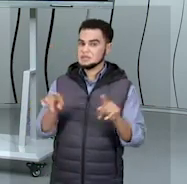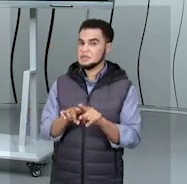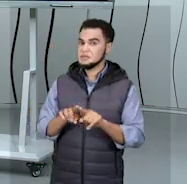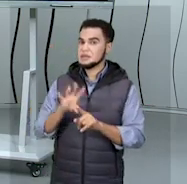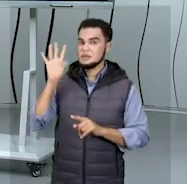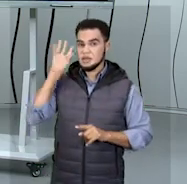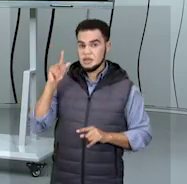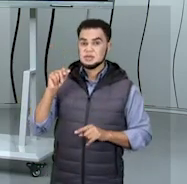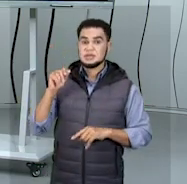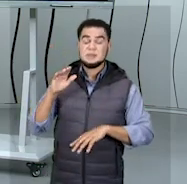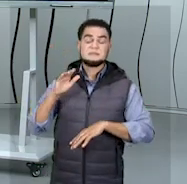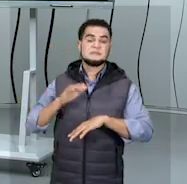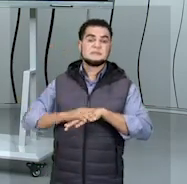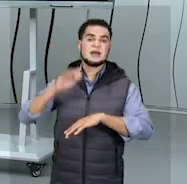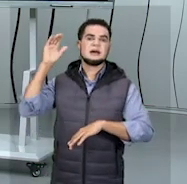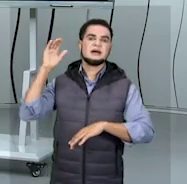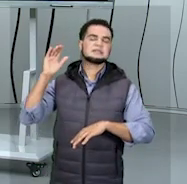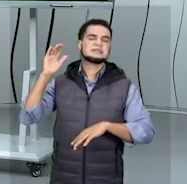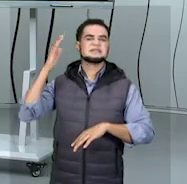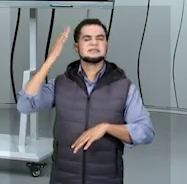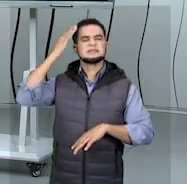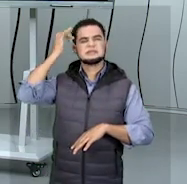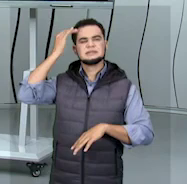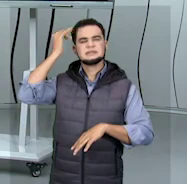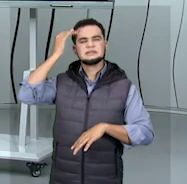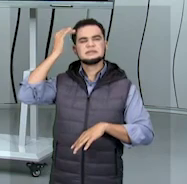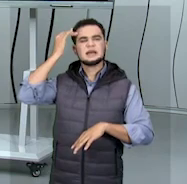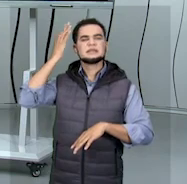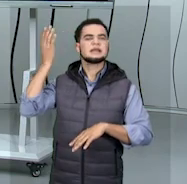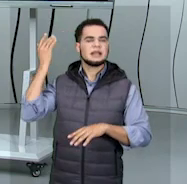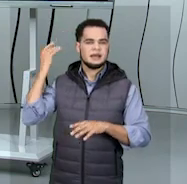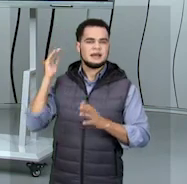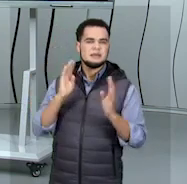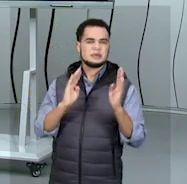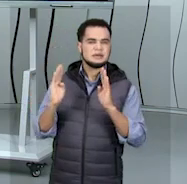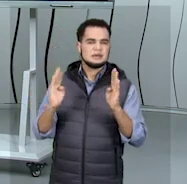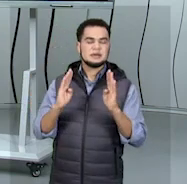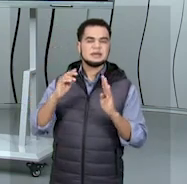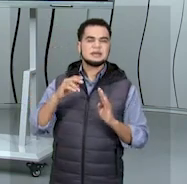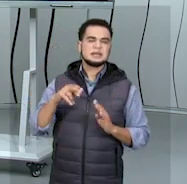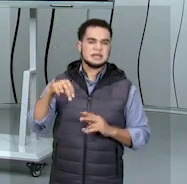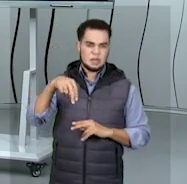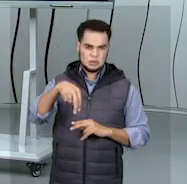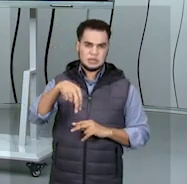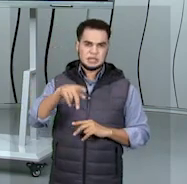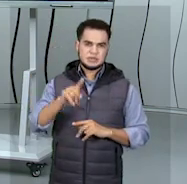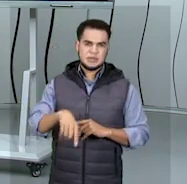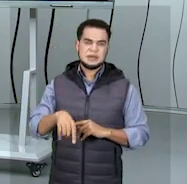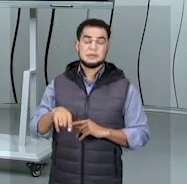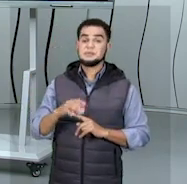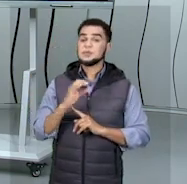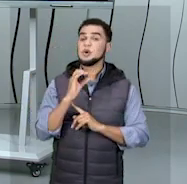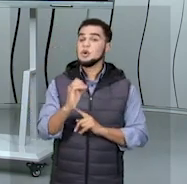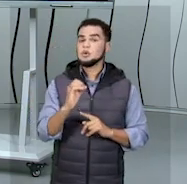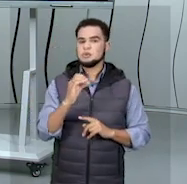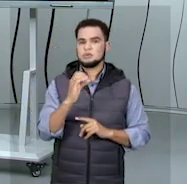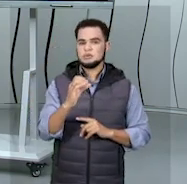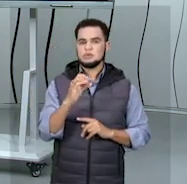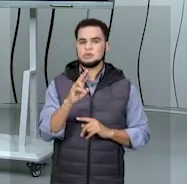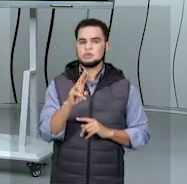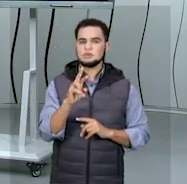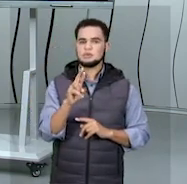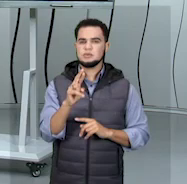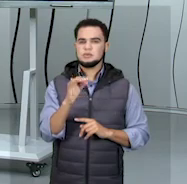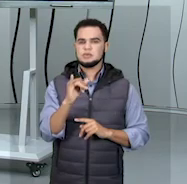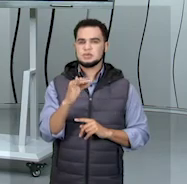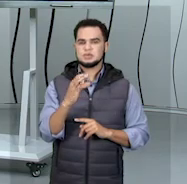como a mais famosa dessa era aí do naturalismo é o Cortiço, que também foi